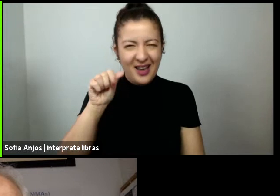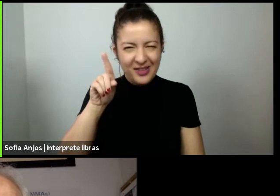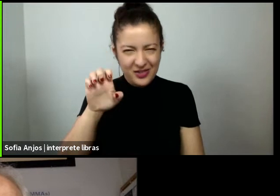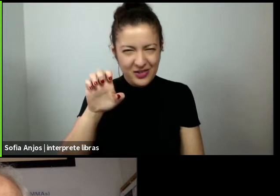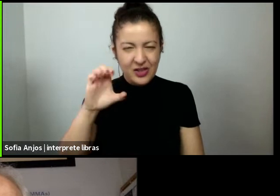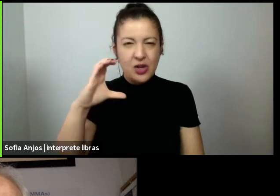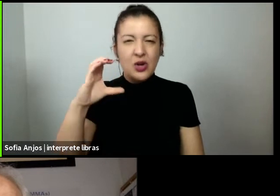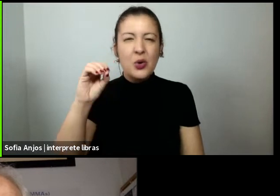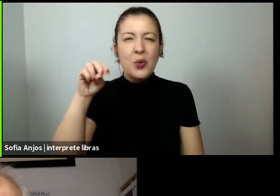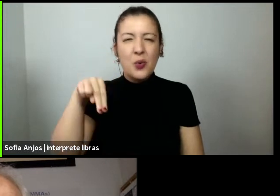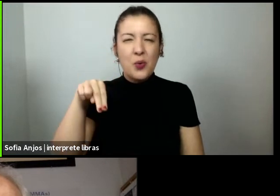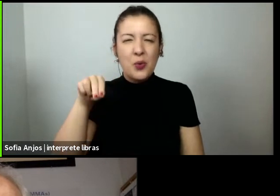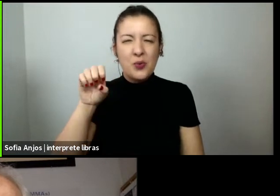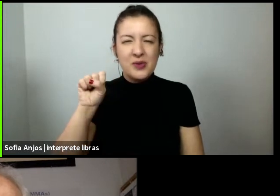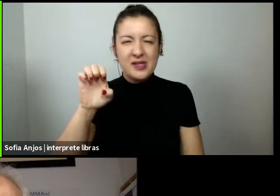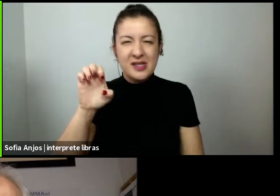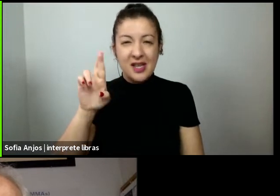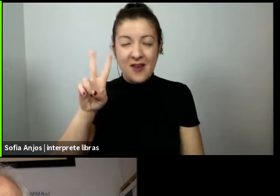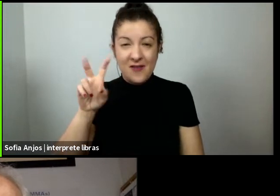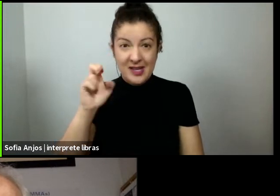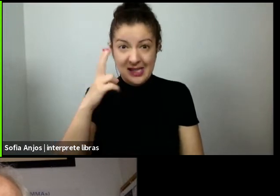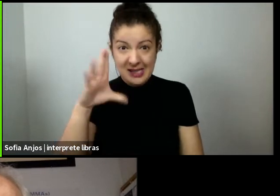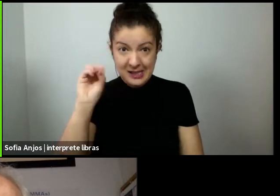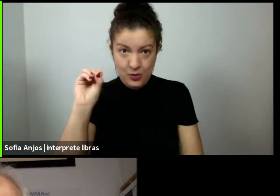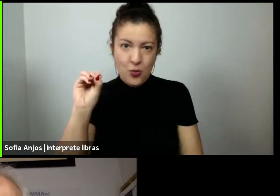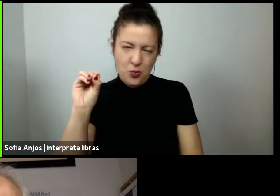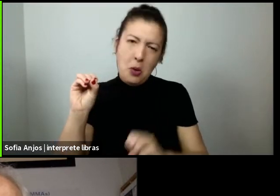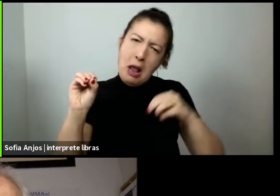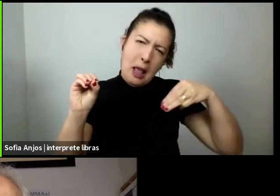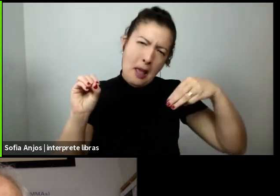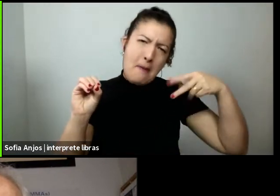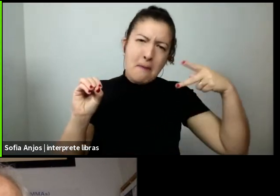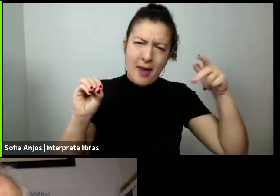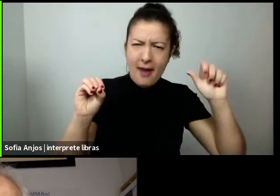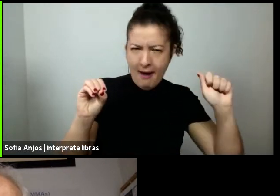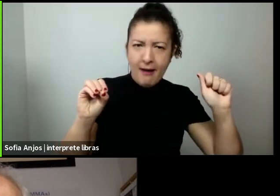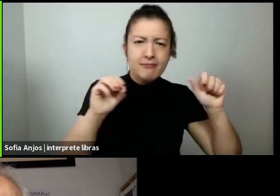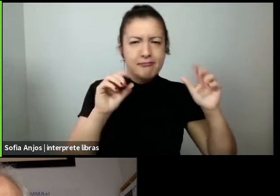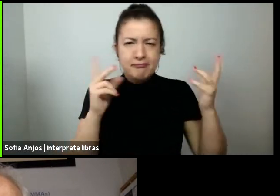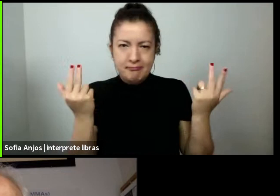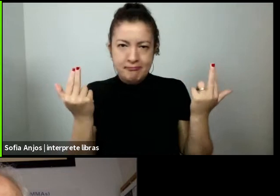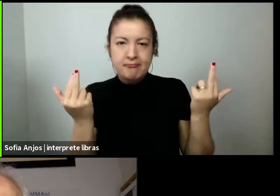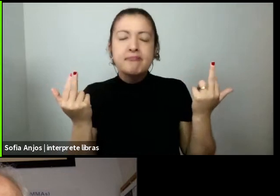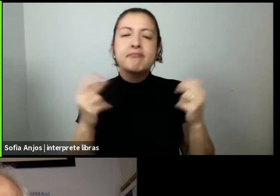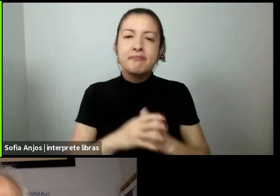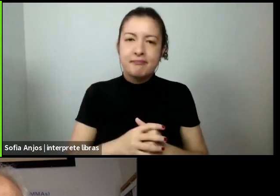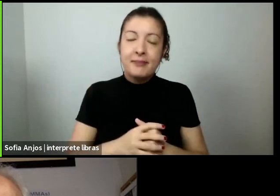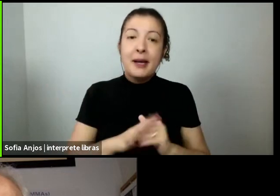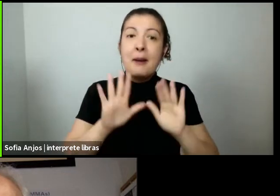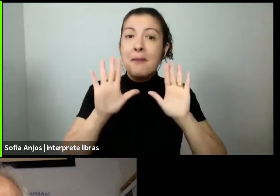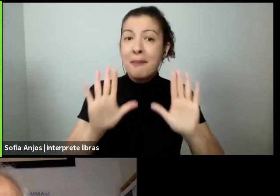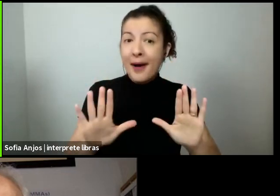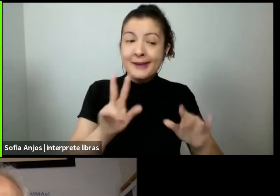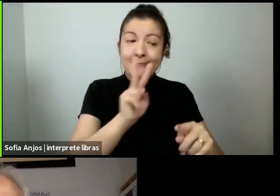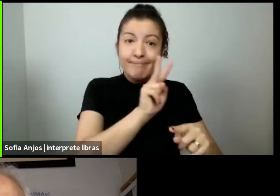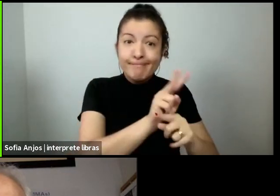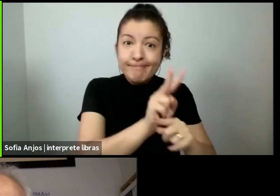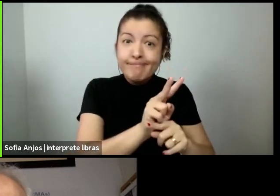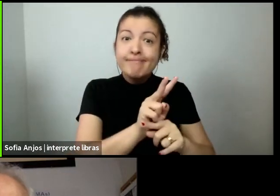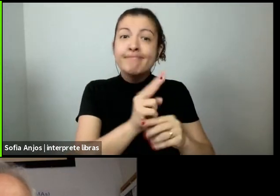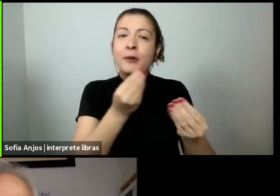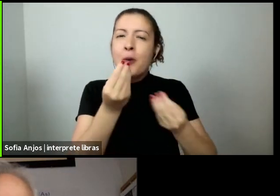ou nenhuma fiscalização nessas áreas. O Congresso brasileiro tem pouca representação de conservacionistas